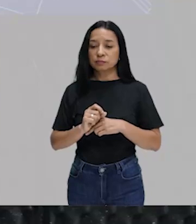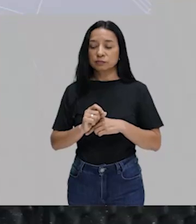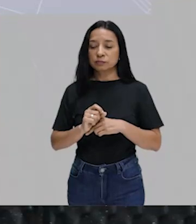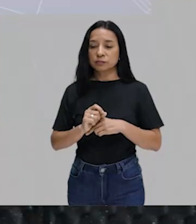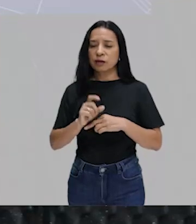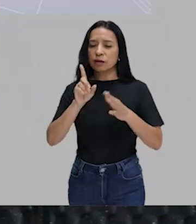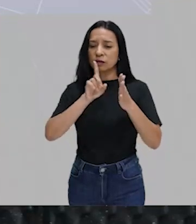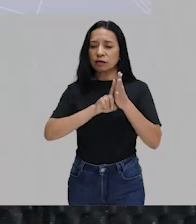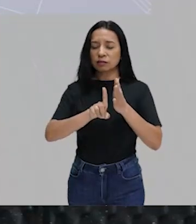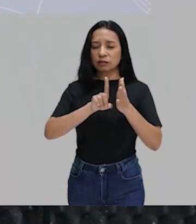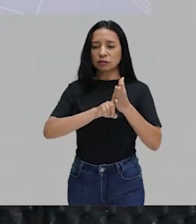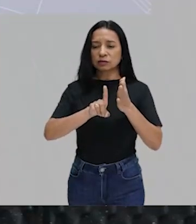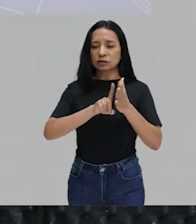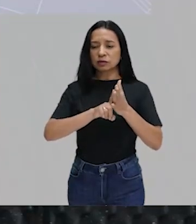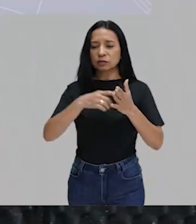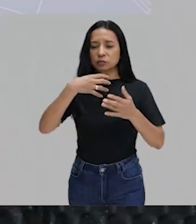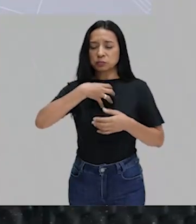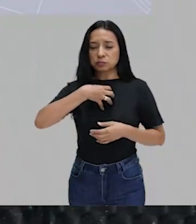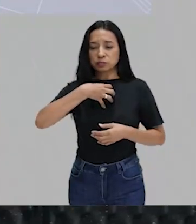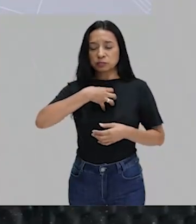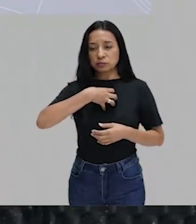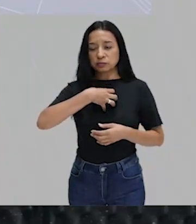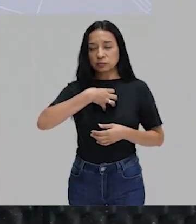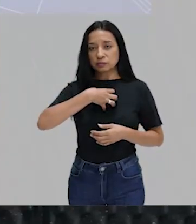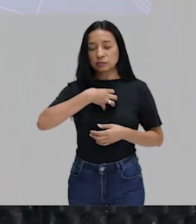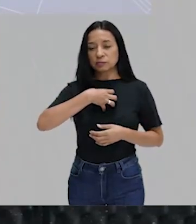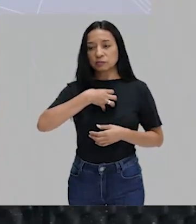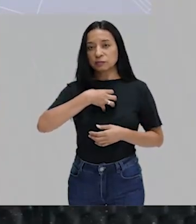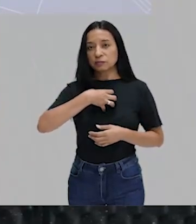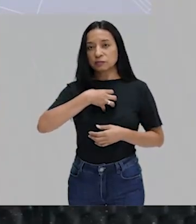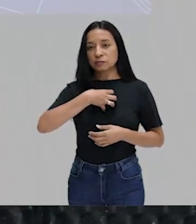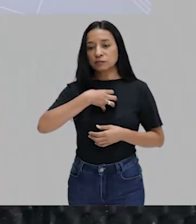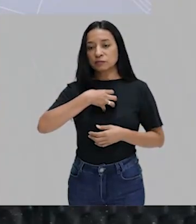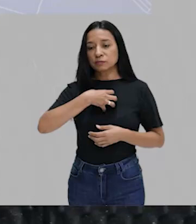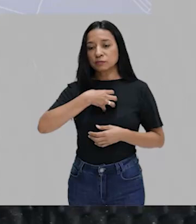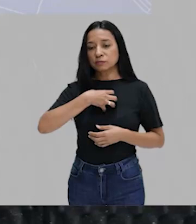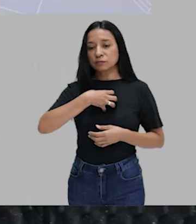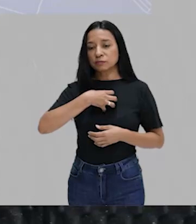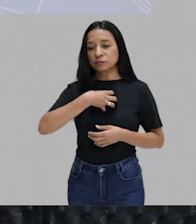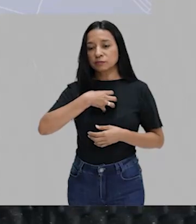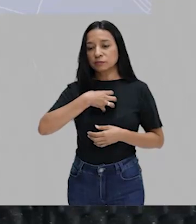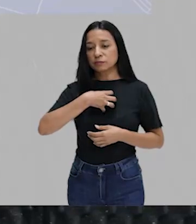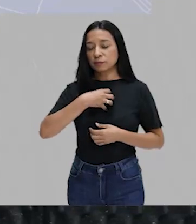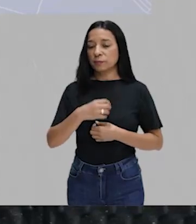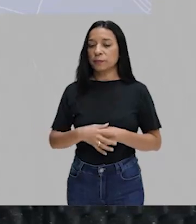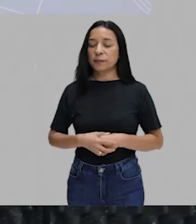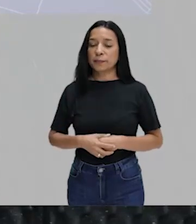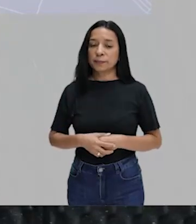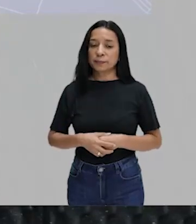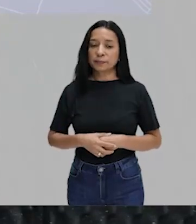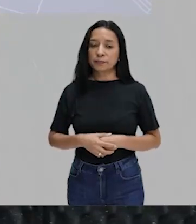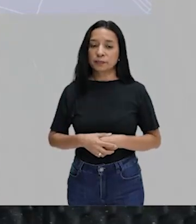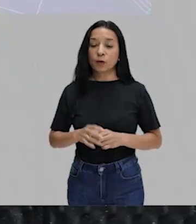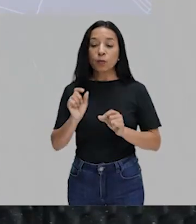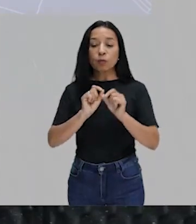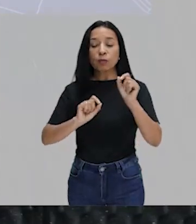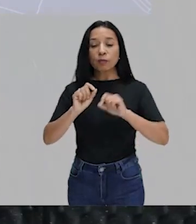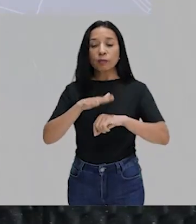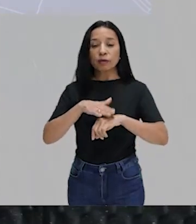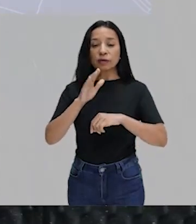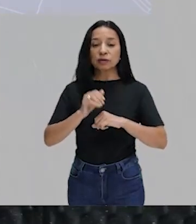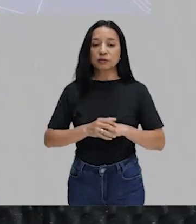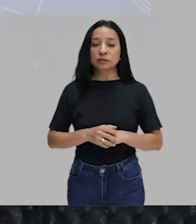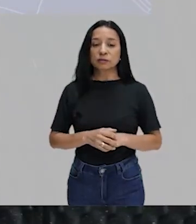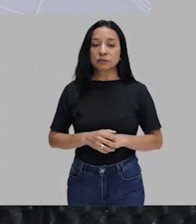essa questão de sentimentos. Tá? Da função emotiva da linguagem. O que mais?